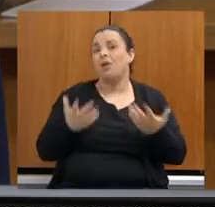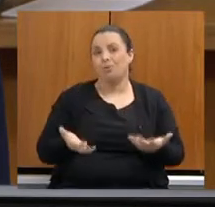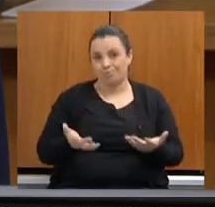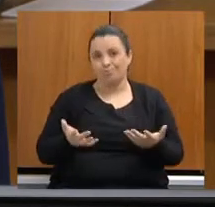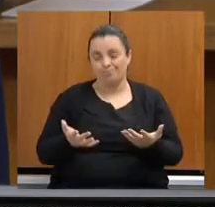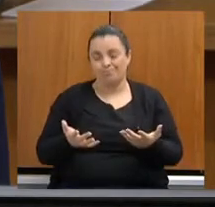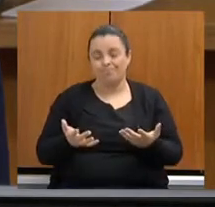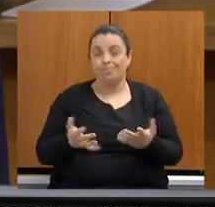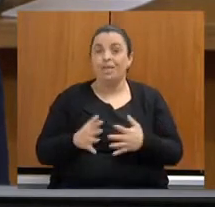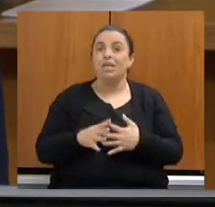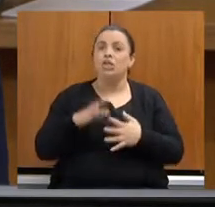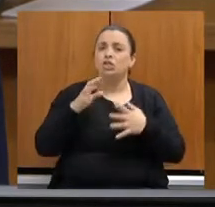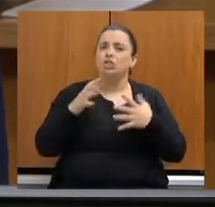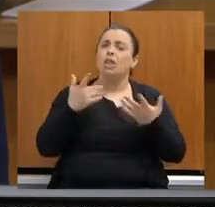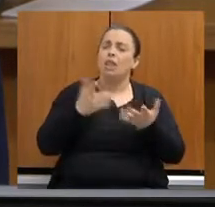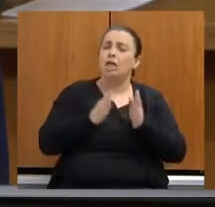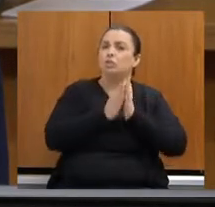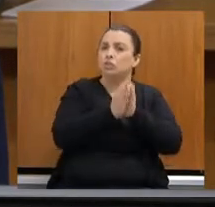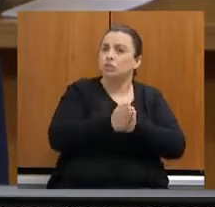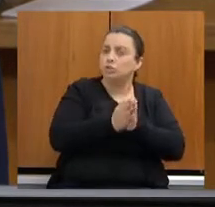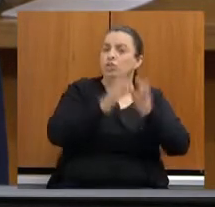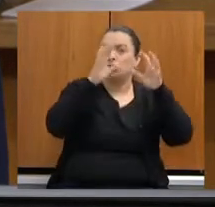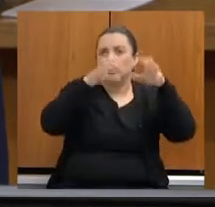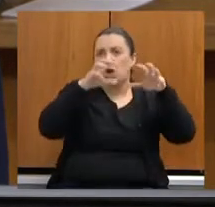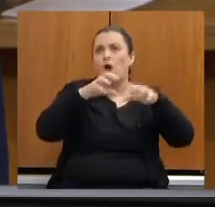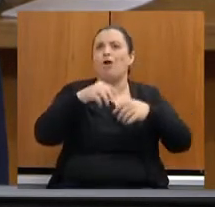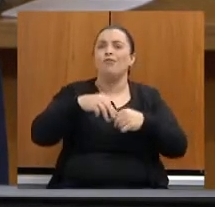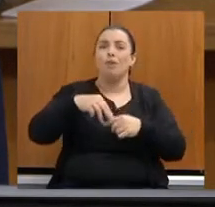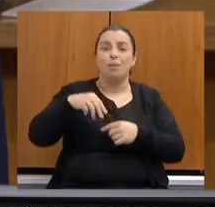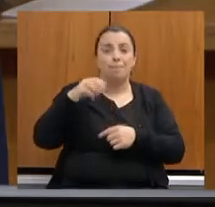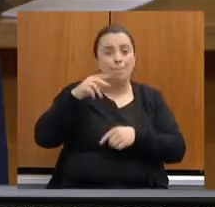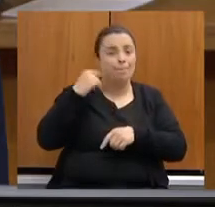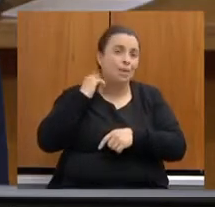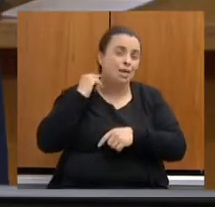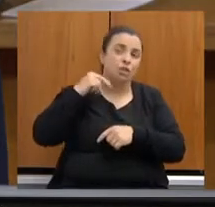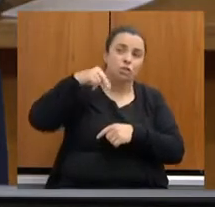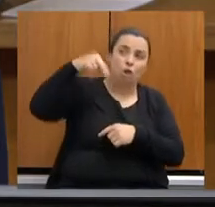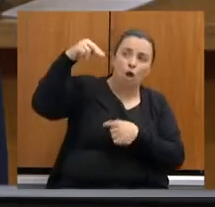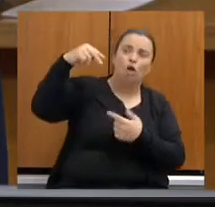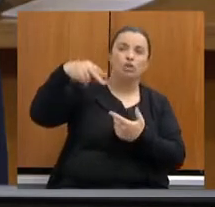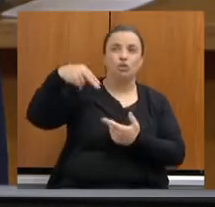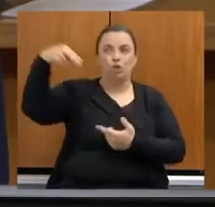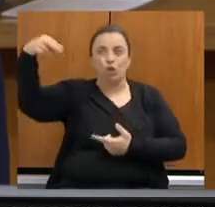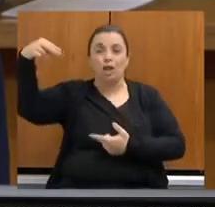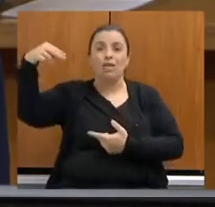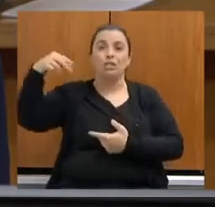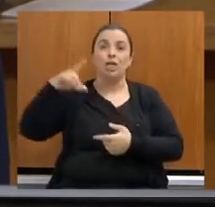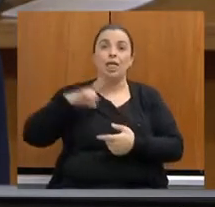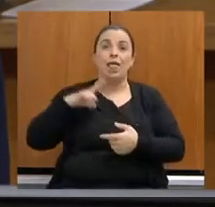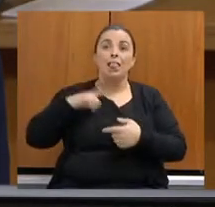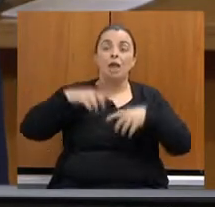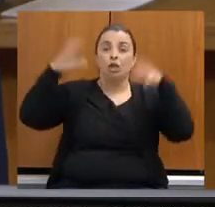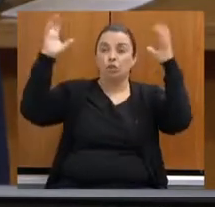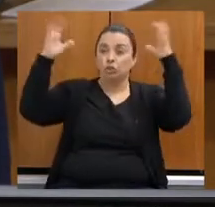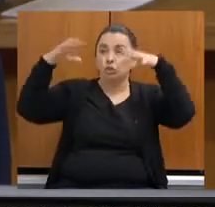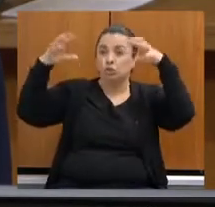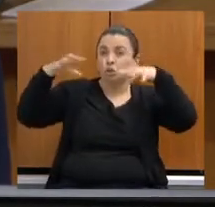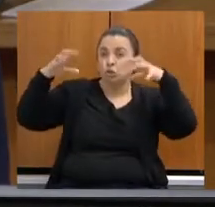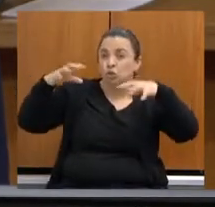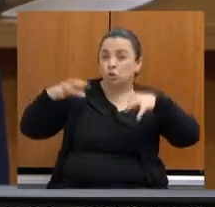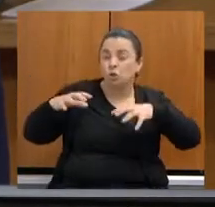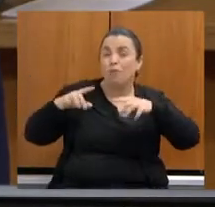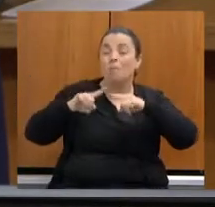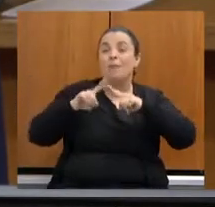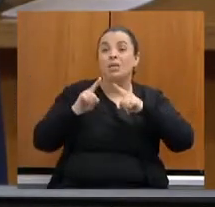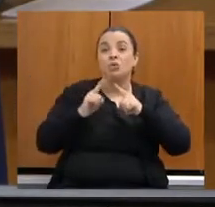no Jequitinhonha e como Norte em minhas como Noroeste A gente tem volumes bom de chuvas no período muito curto então que o bom